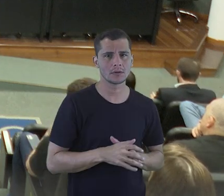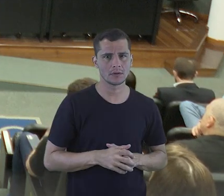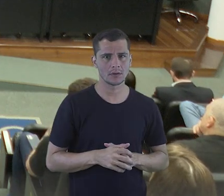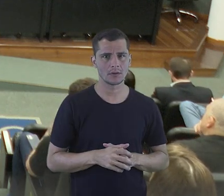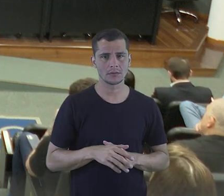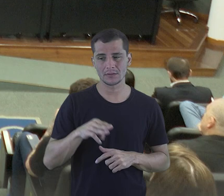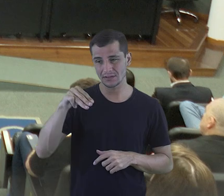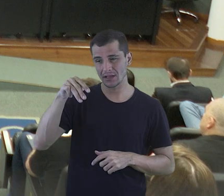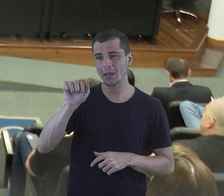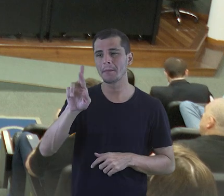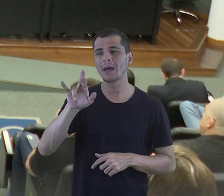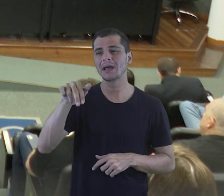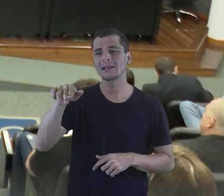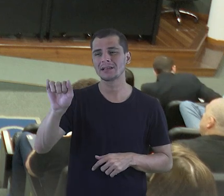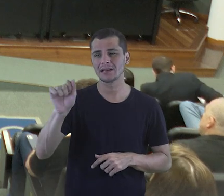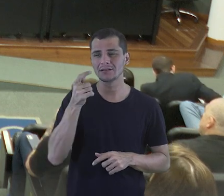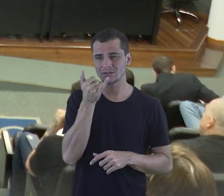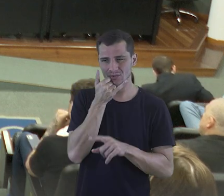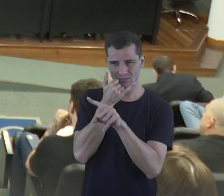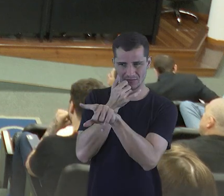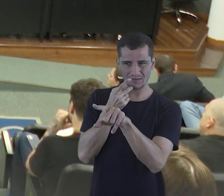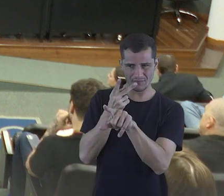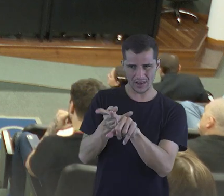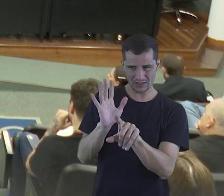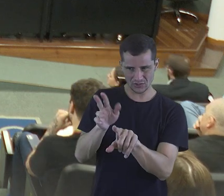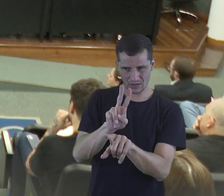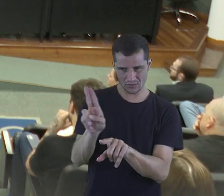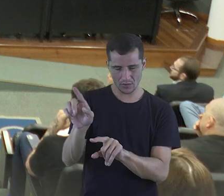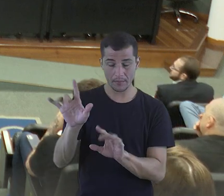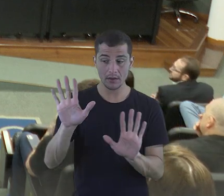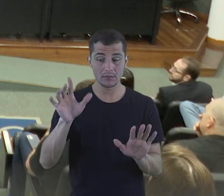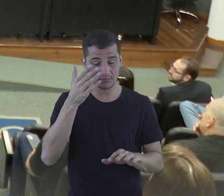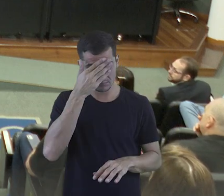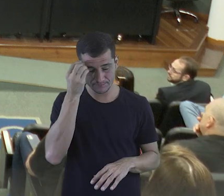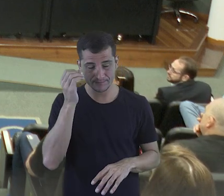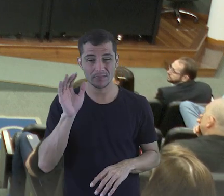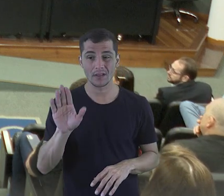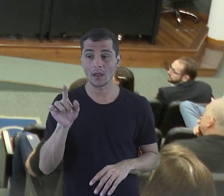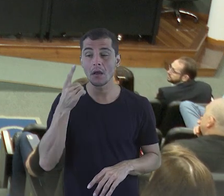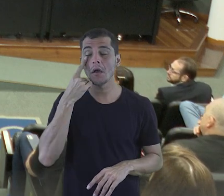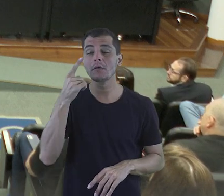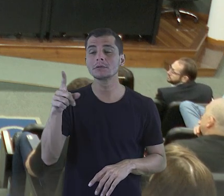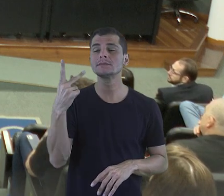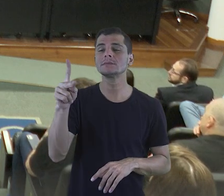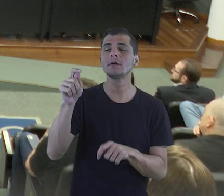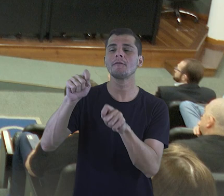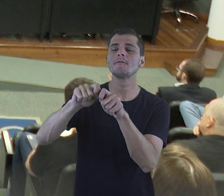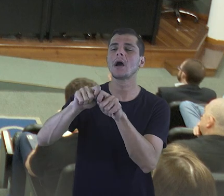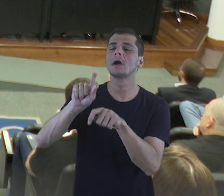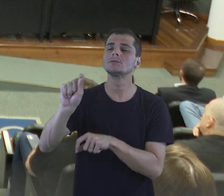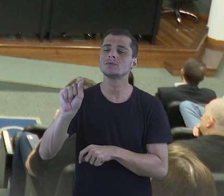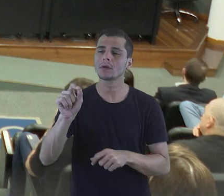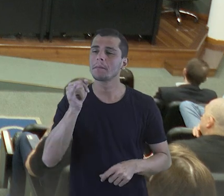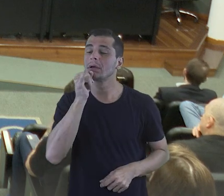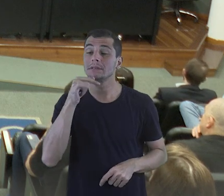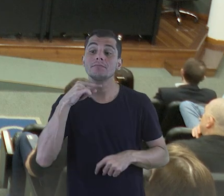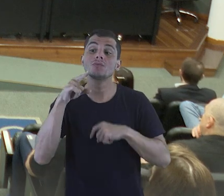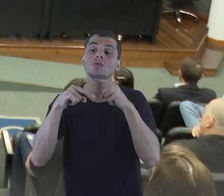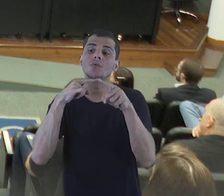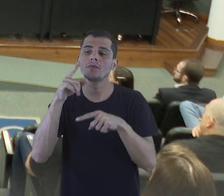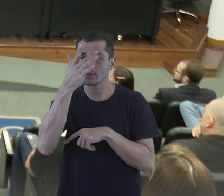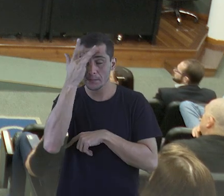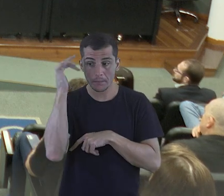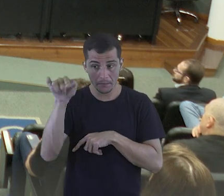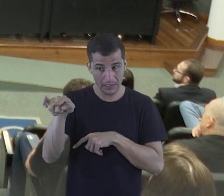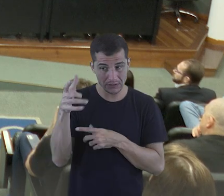Marina desculpe Marina que você já tinha falado eu esqueci Marina o que você faz? na dúvida você vai